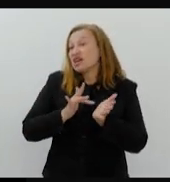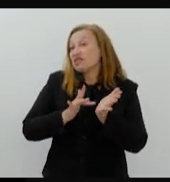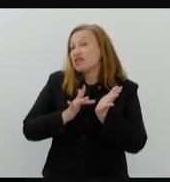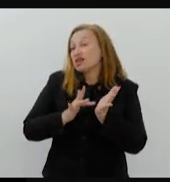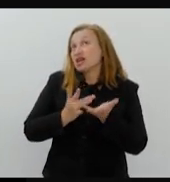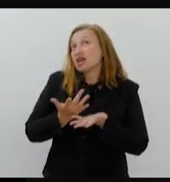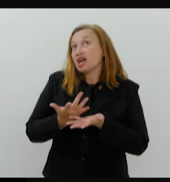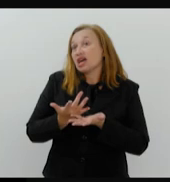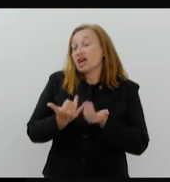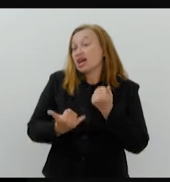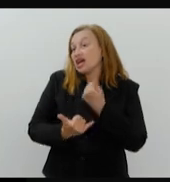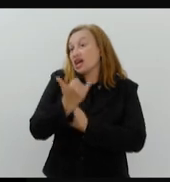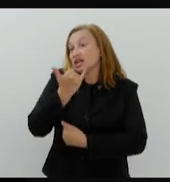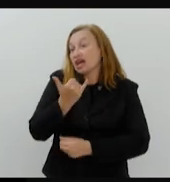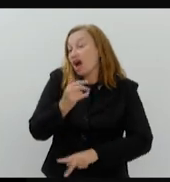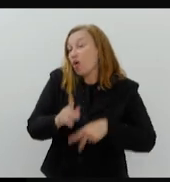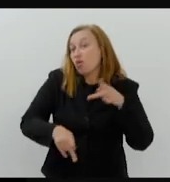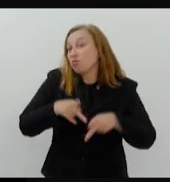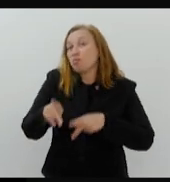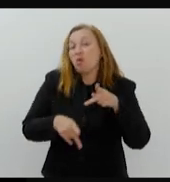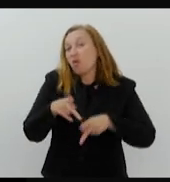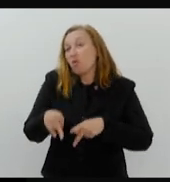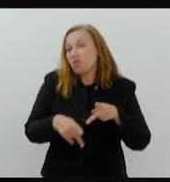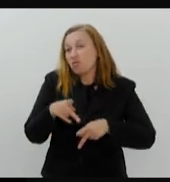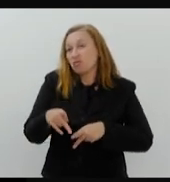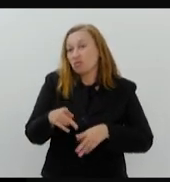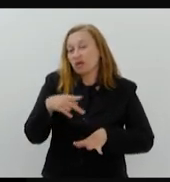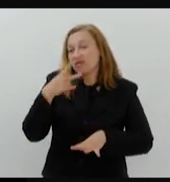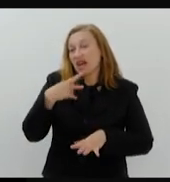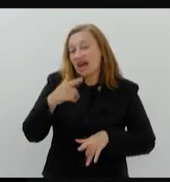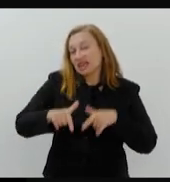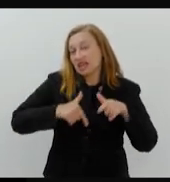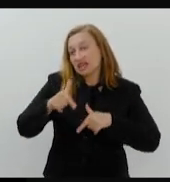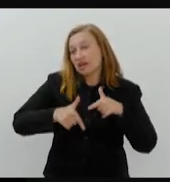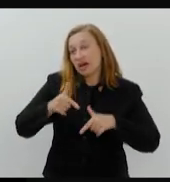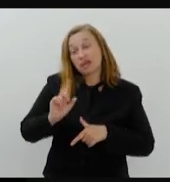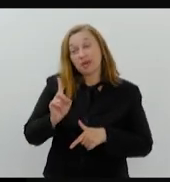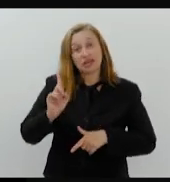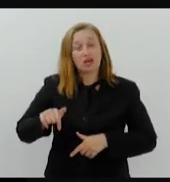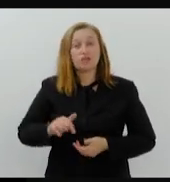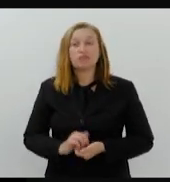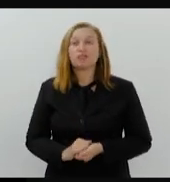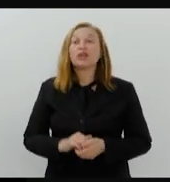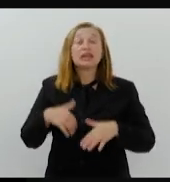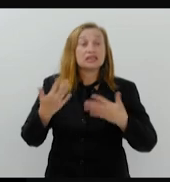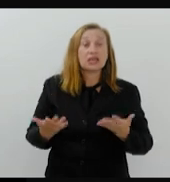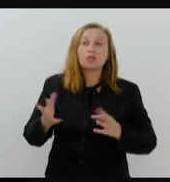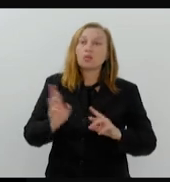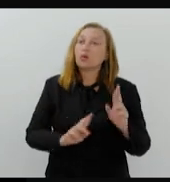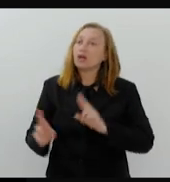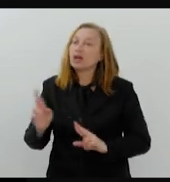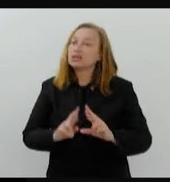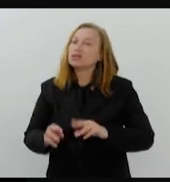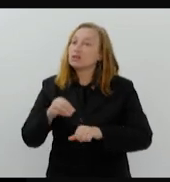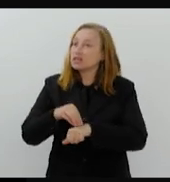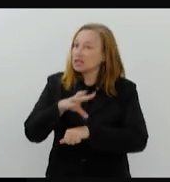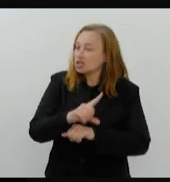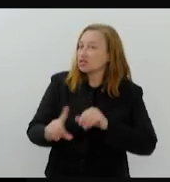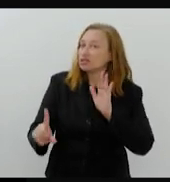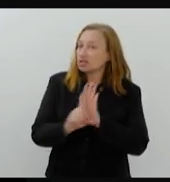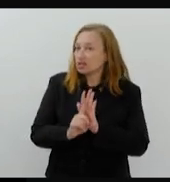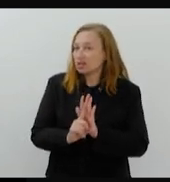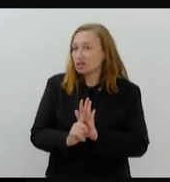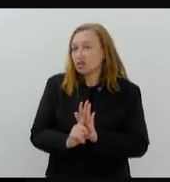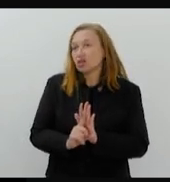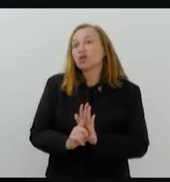diz respeito à regularização fundiária, que não é atribuição dele. Então, com relação a essa indicação